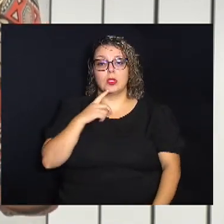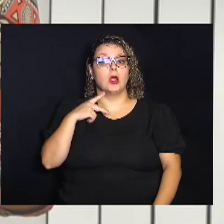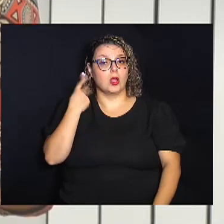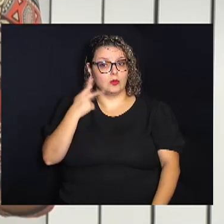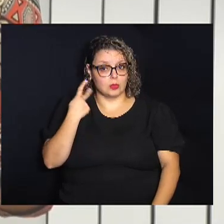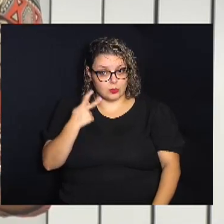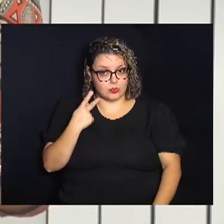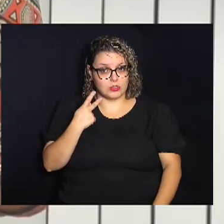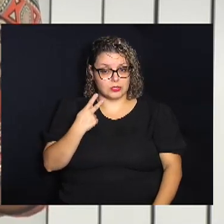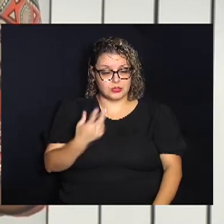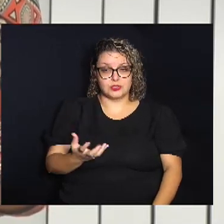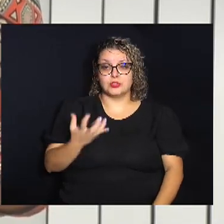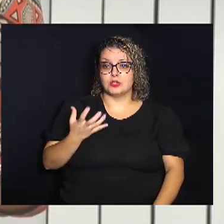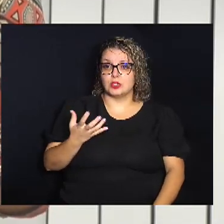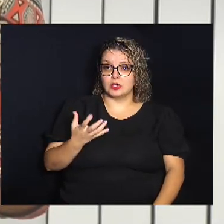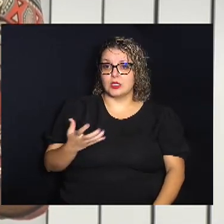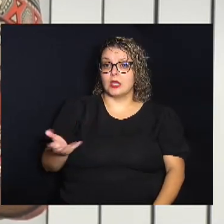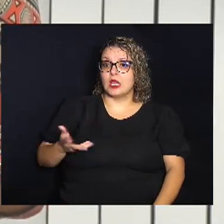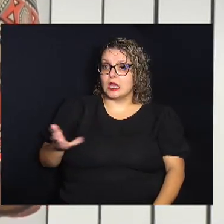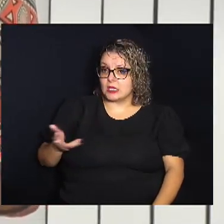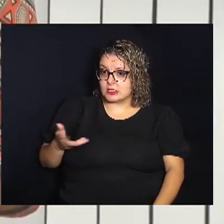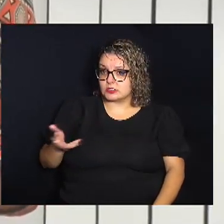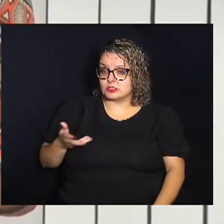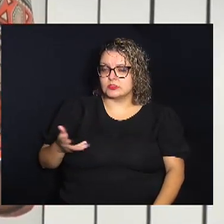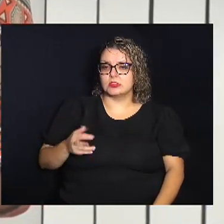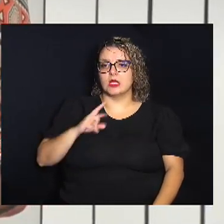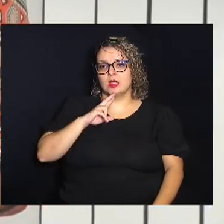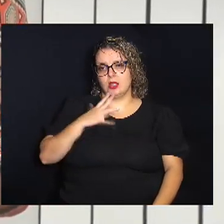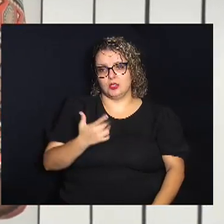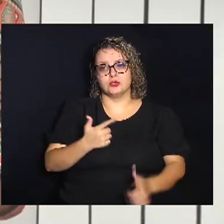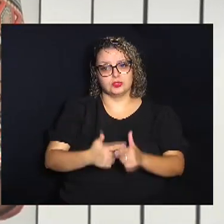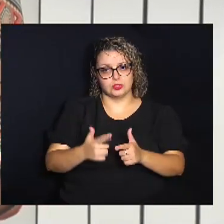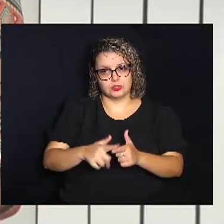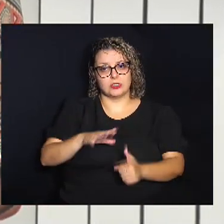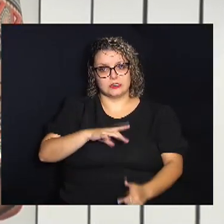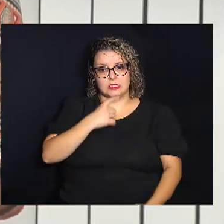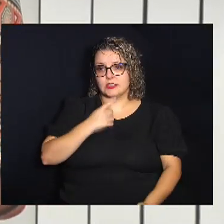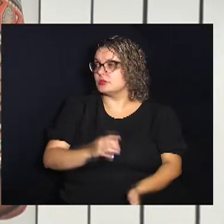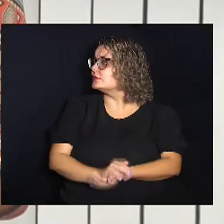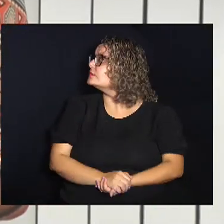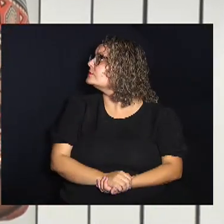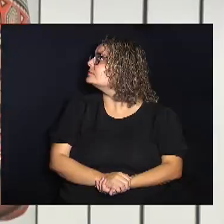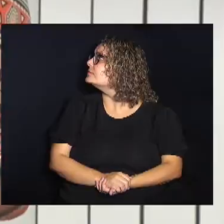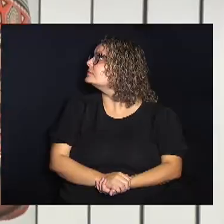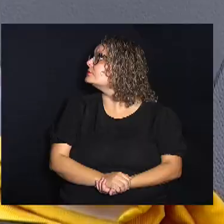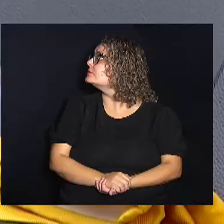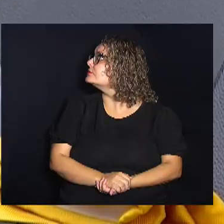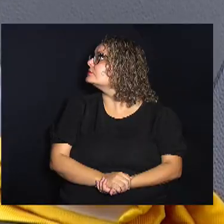parlamentar pretende dar celeridade na resolução do problema na cidade.